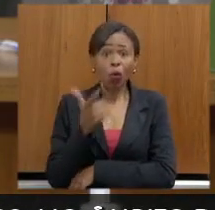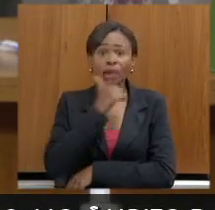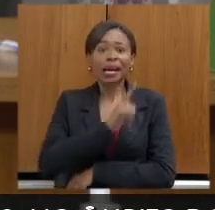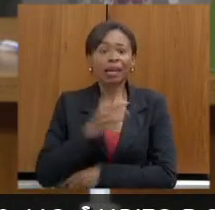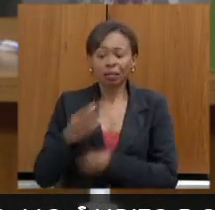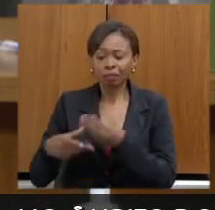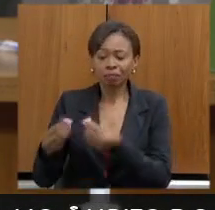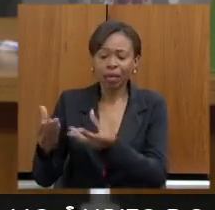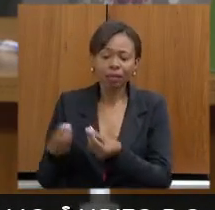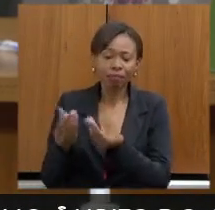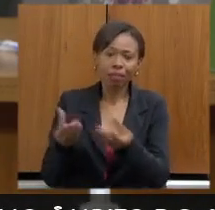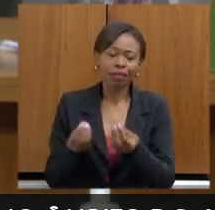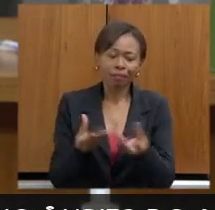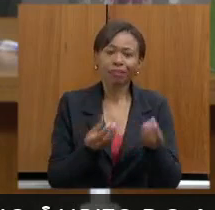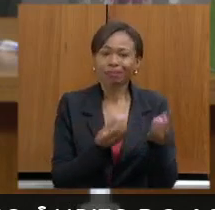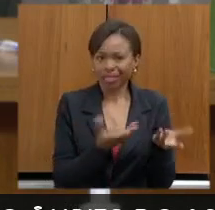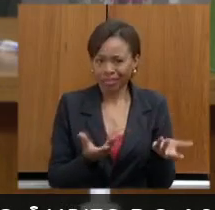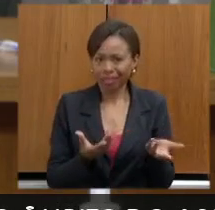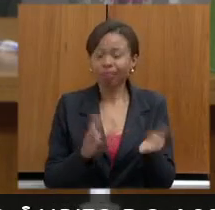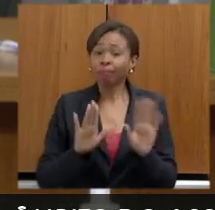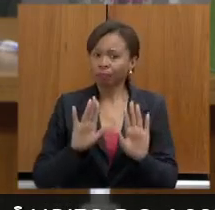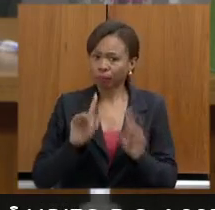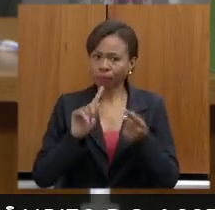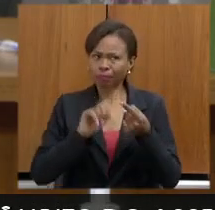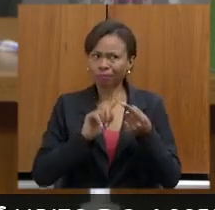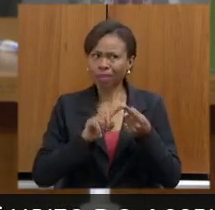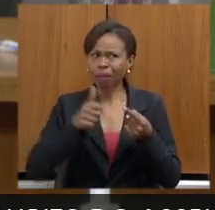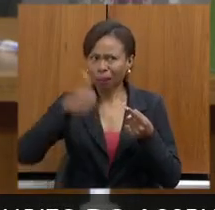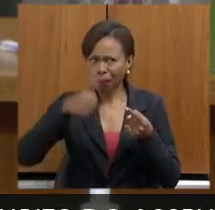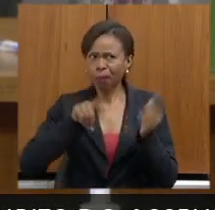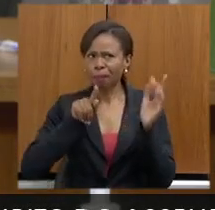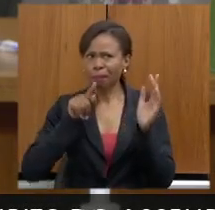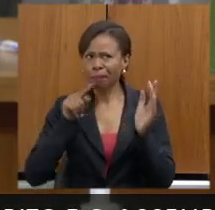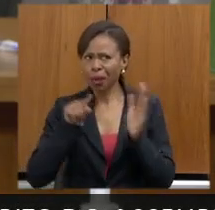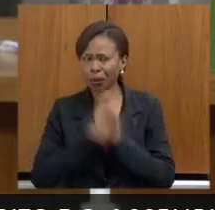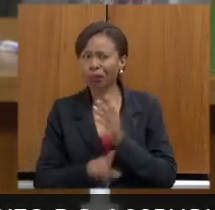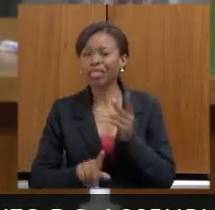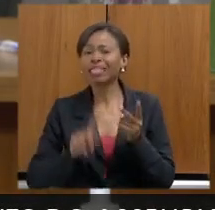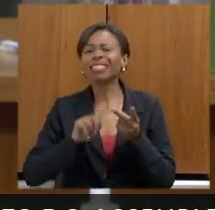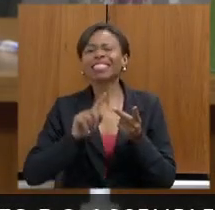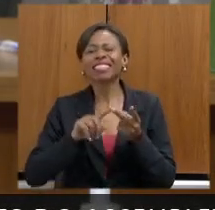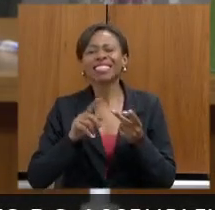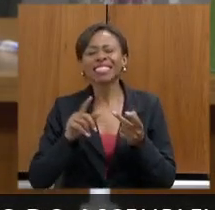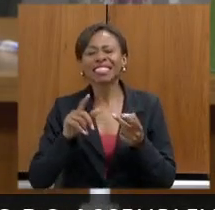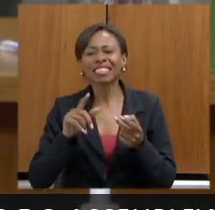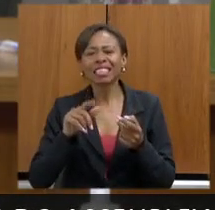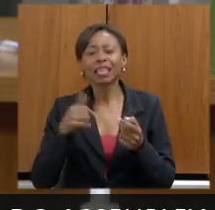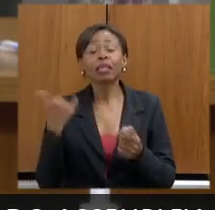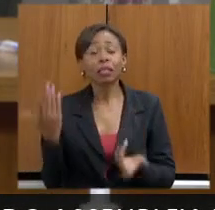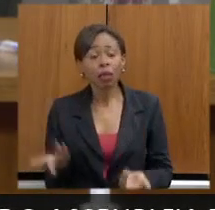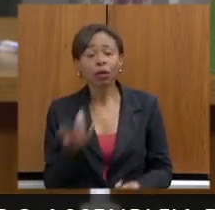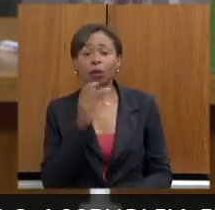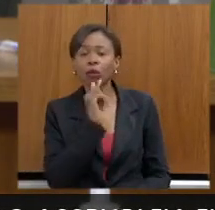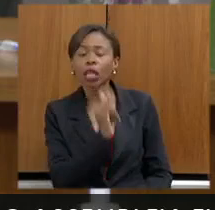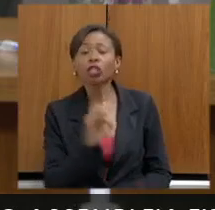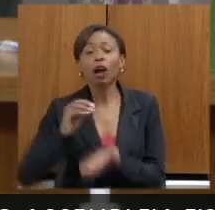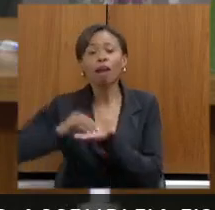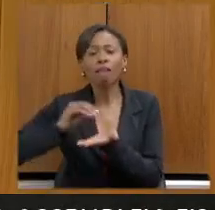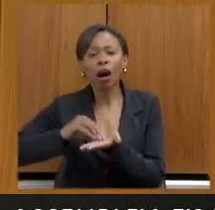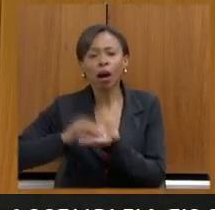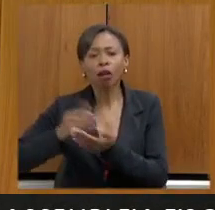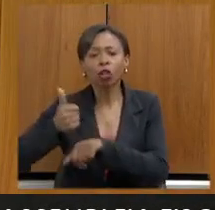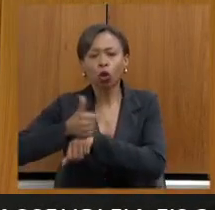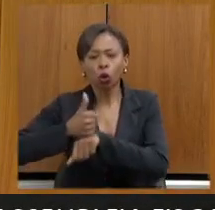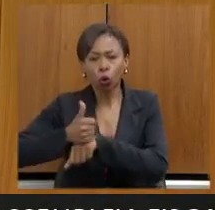pergunta de por favor se eu podia me relembrar Na verdade eu reforcei a questão do dest Ok tem